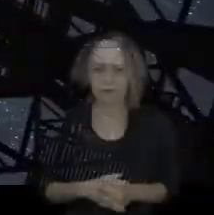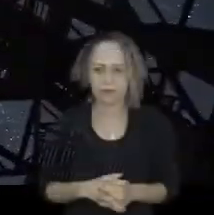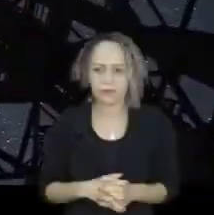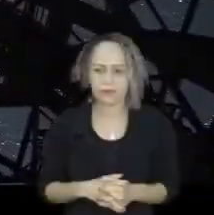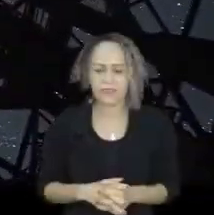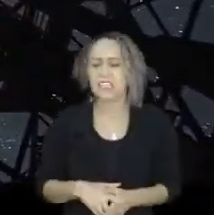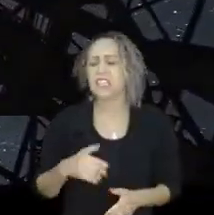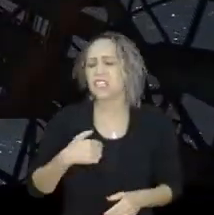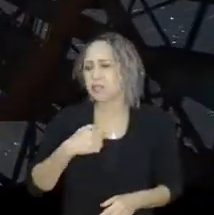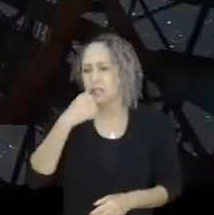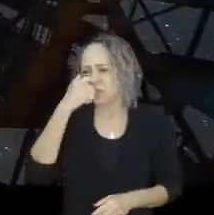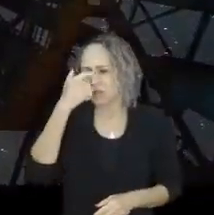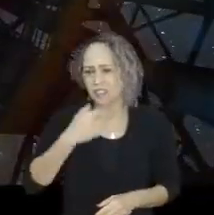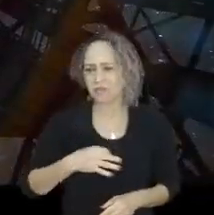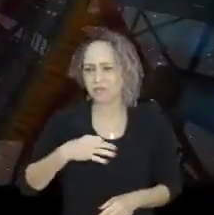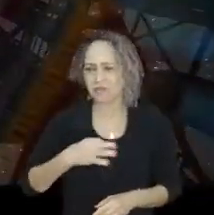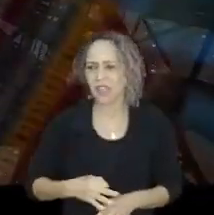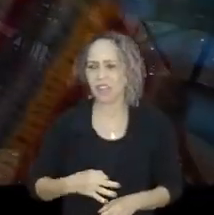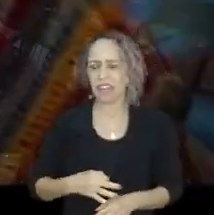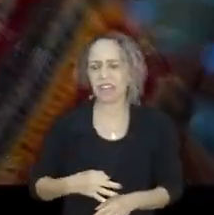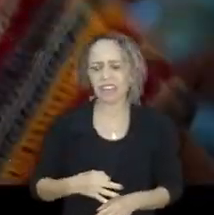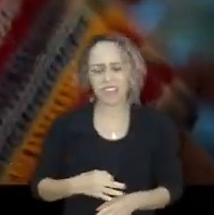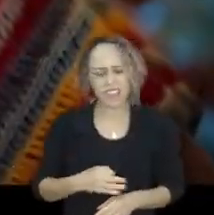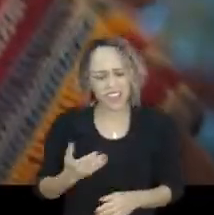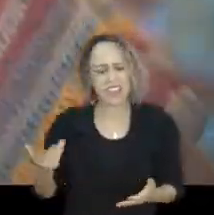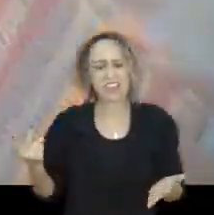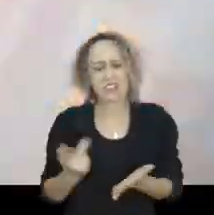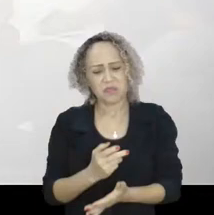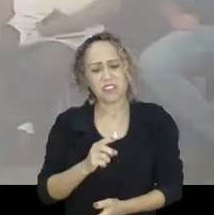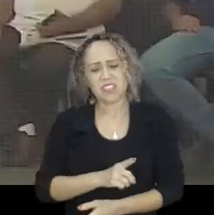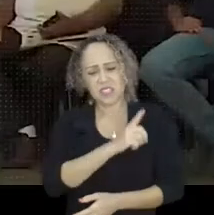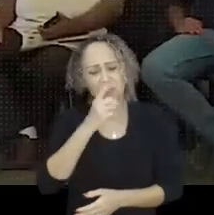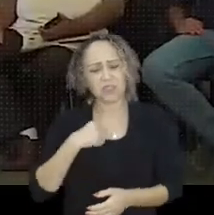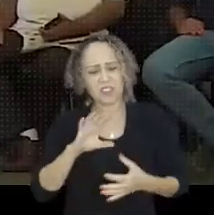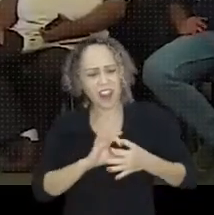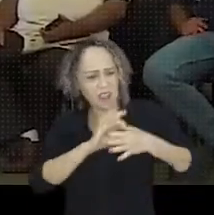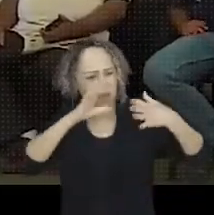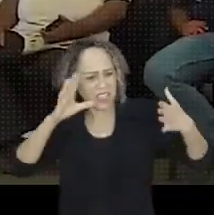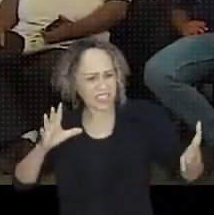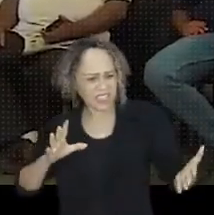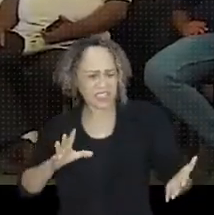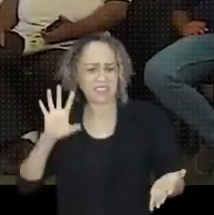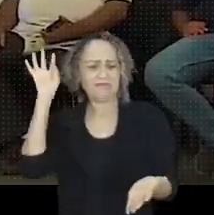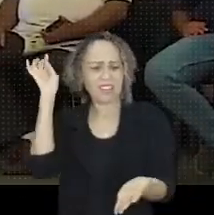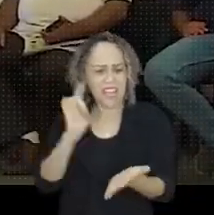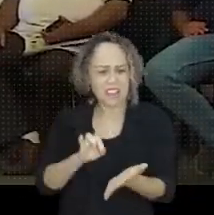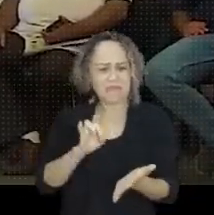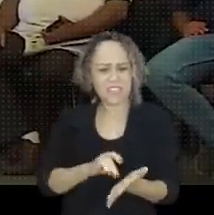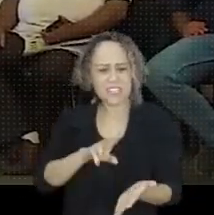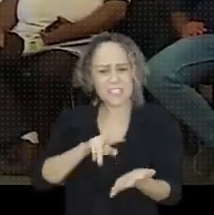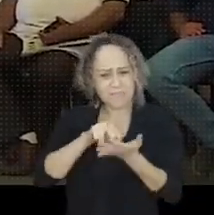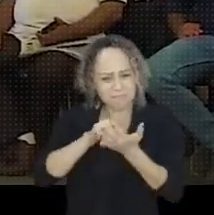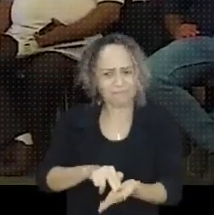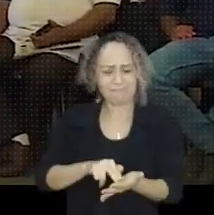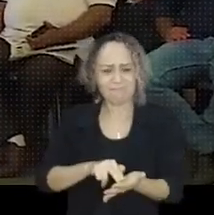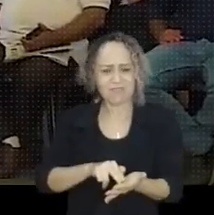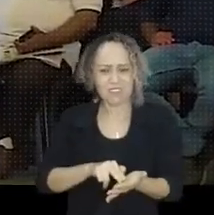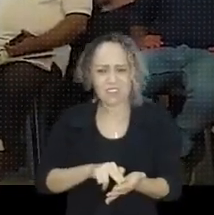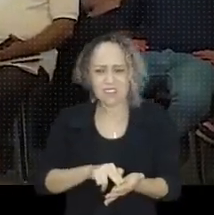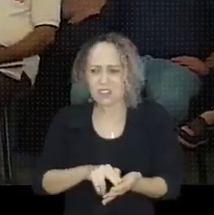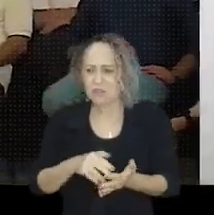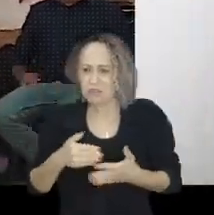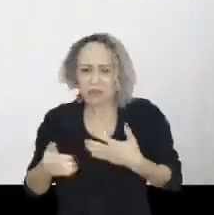Eu tinha certeza que esse dia chegaria. A verdade prevaleceu. Não importa